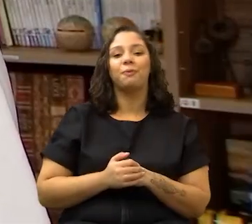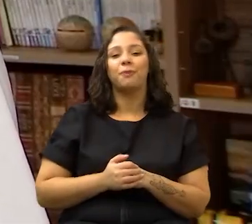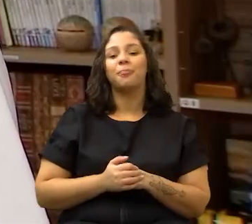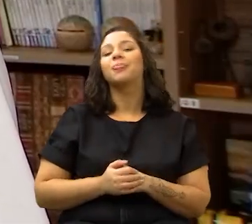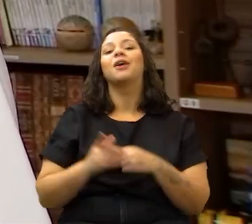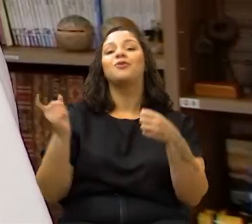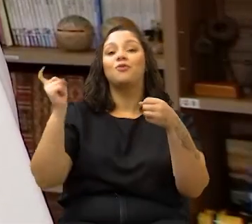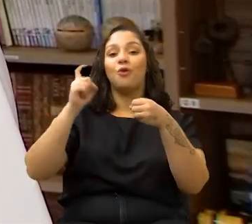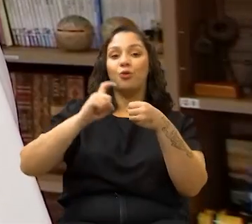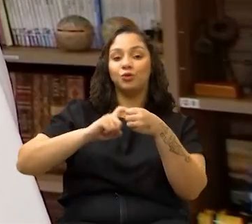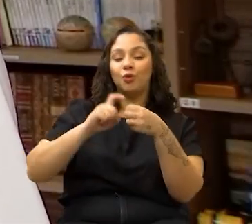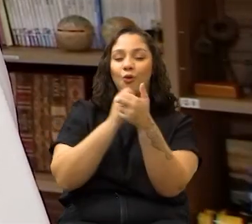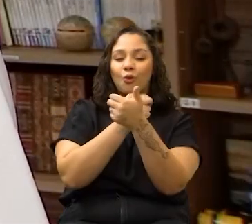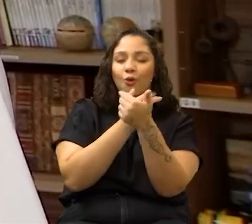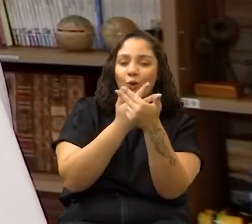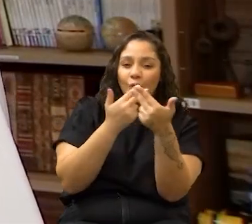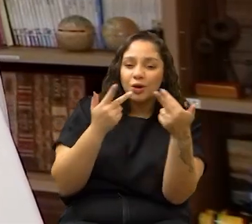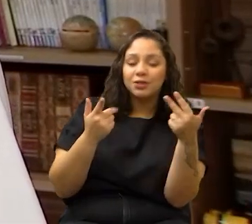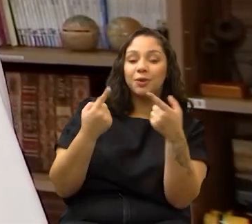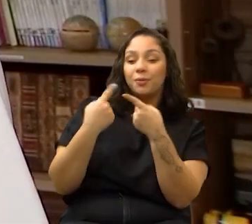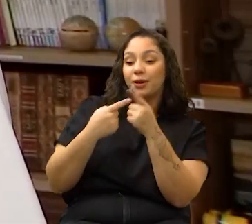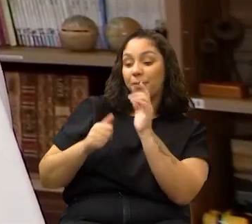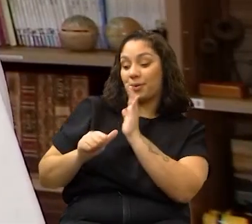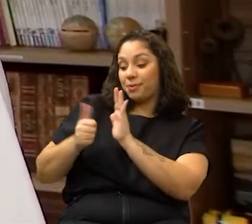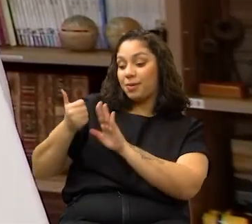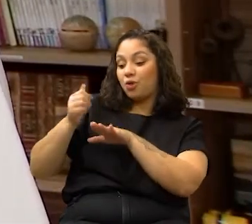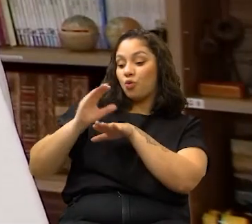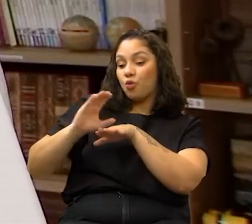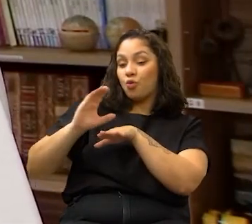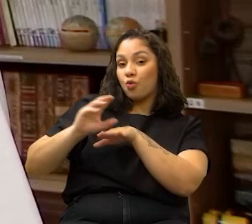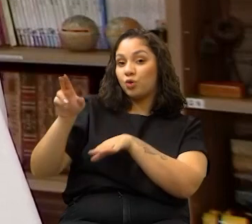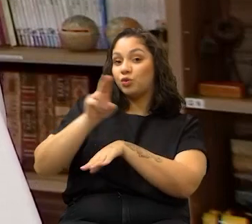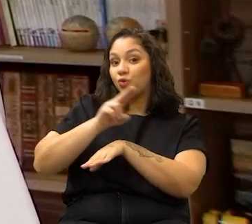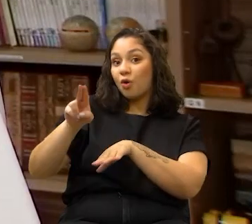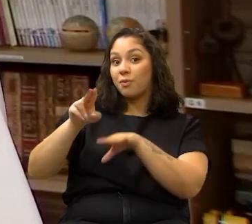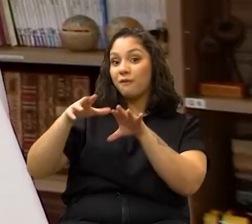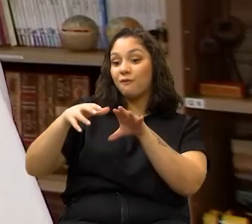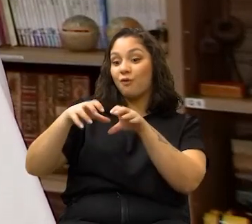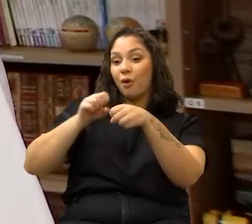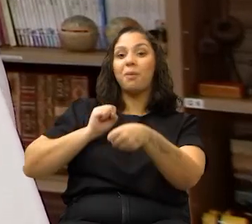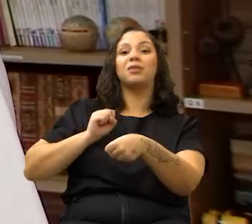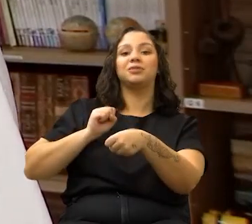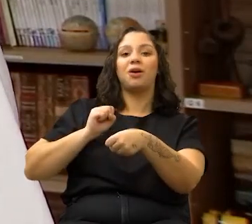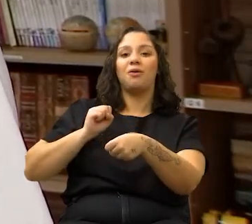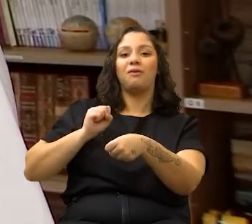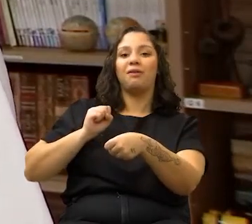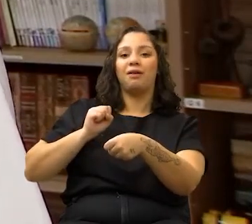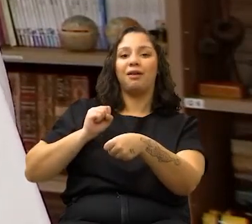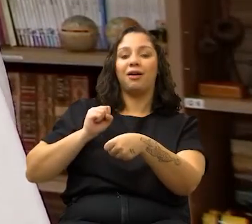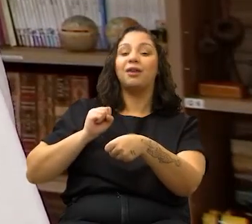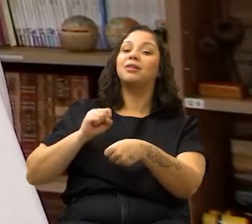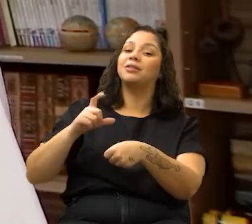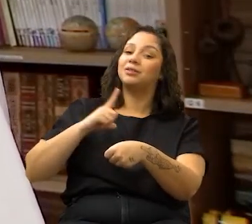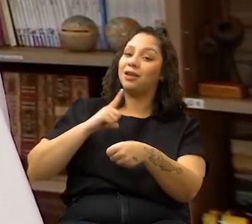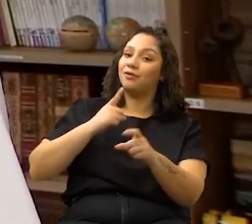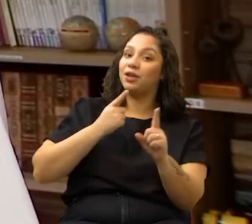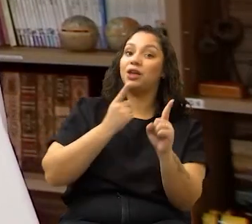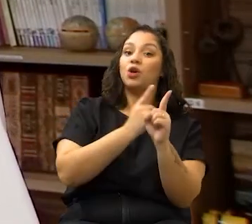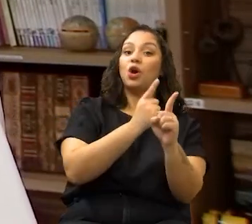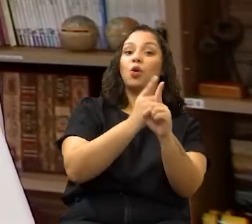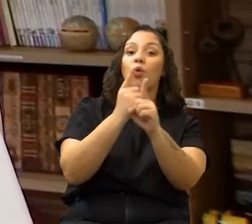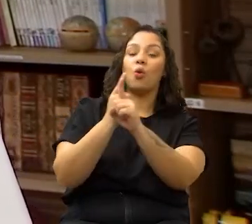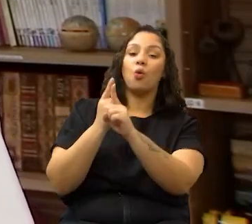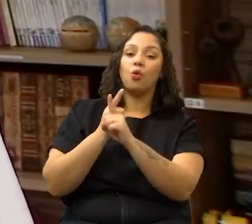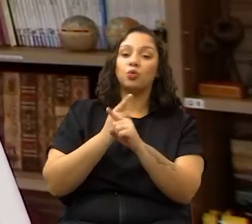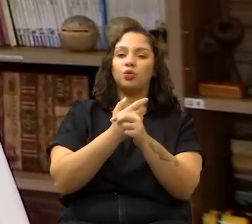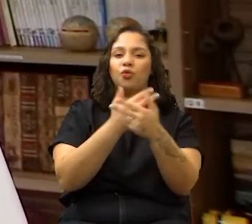de nossas raízes porque nosso primeiro curso chama Formação. Então, tem encontros sobre